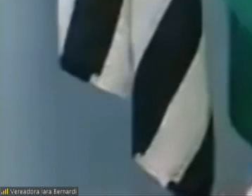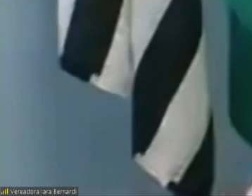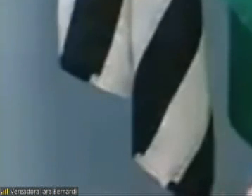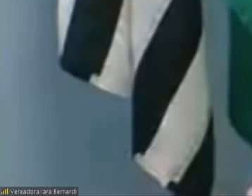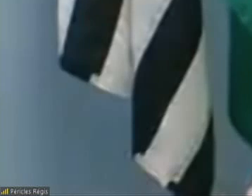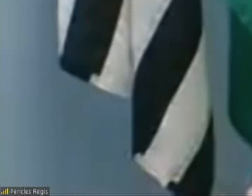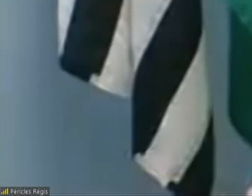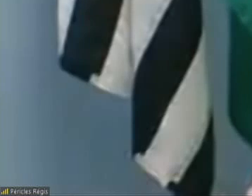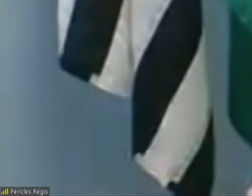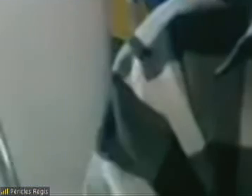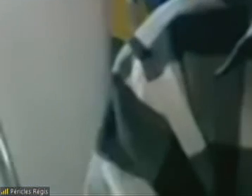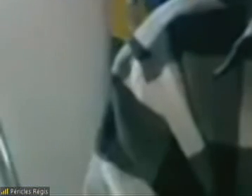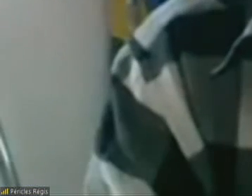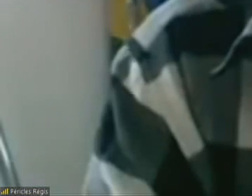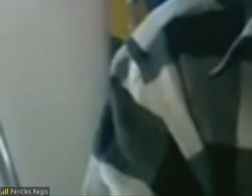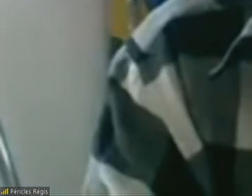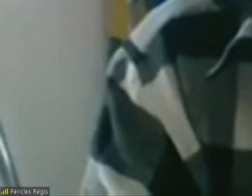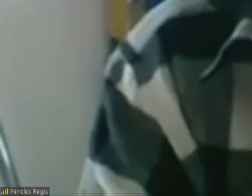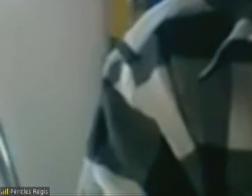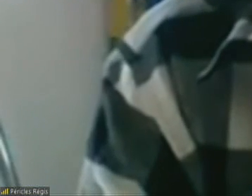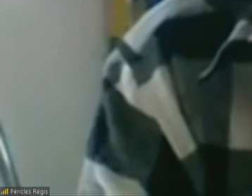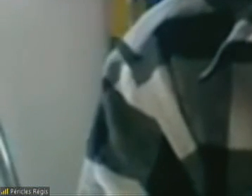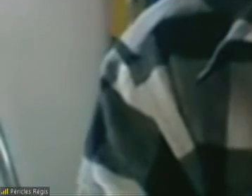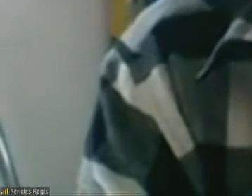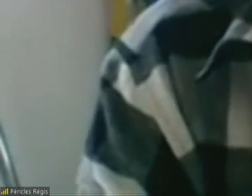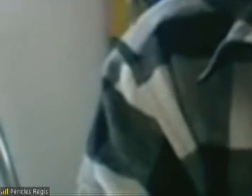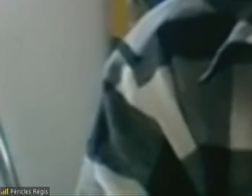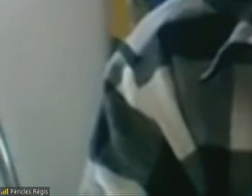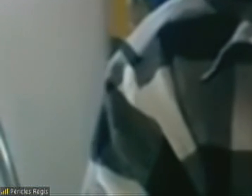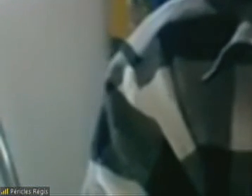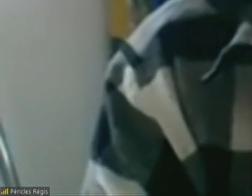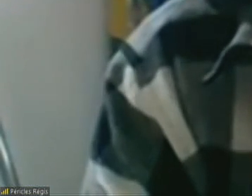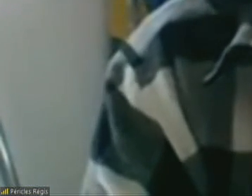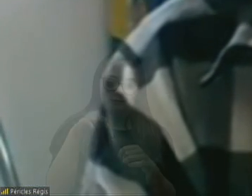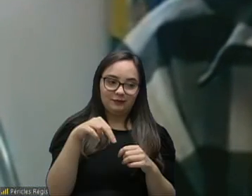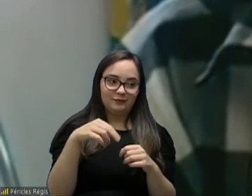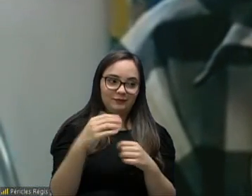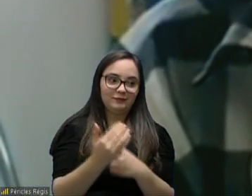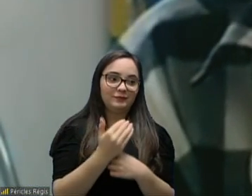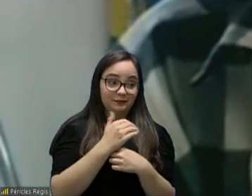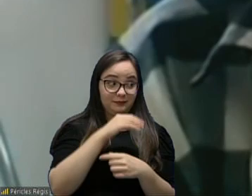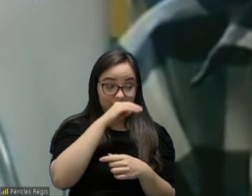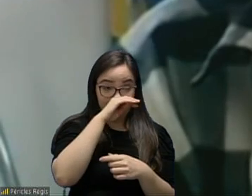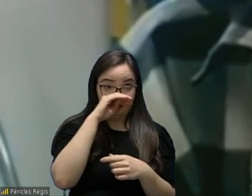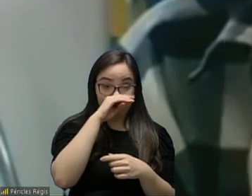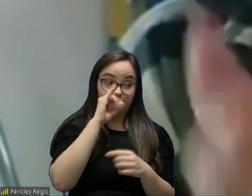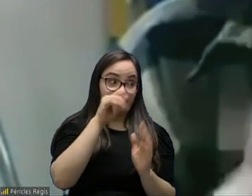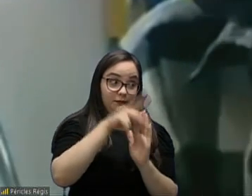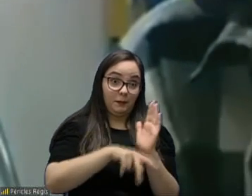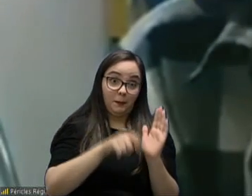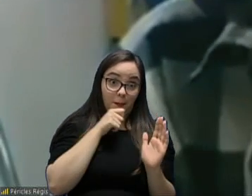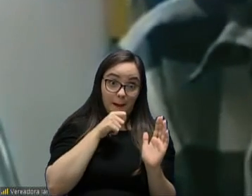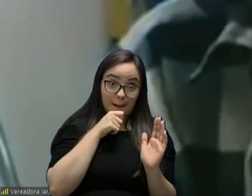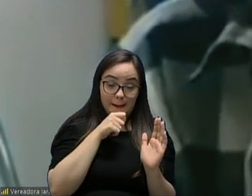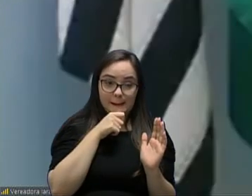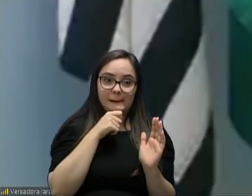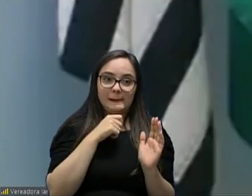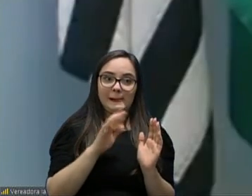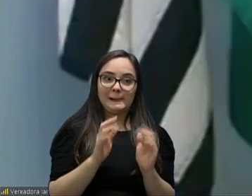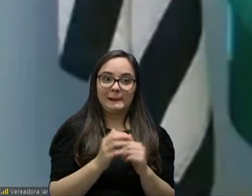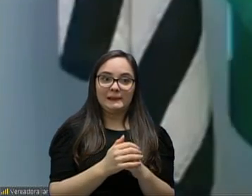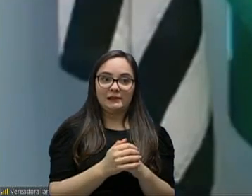pelo menos eu fiz aqui, o vereador Hudson, me ajuda se não tiver no projeto, tá? Eu tô pegando as que